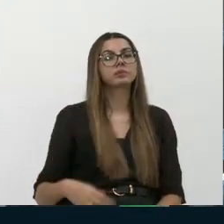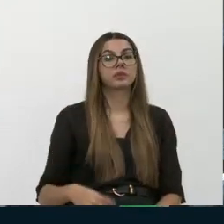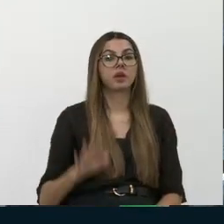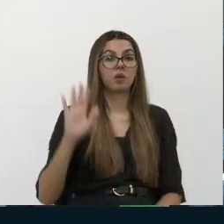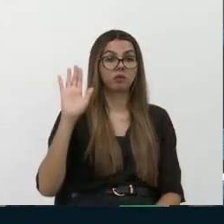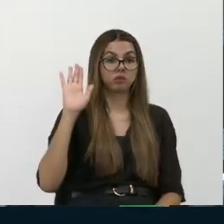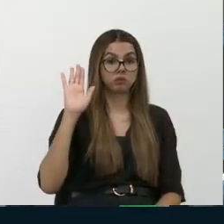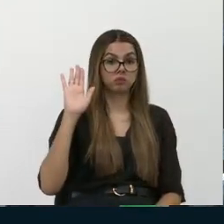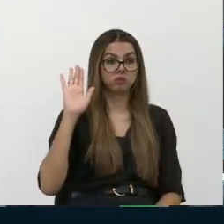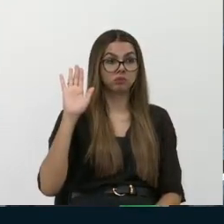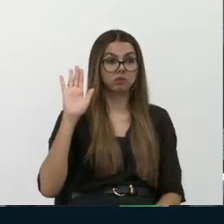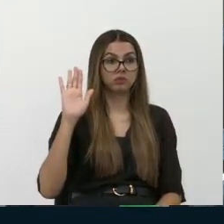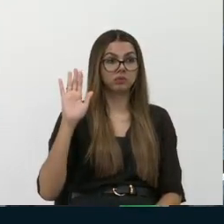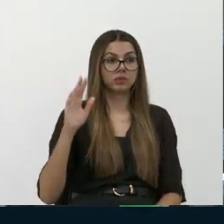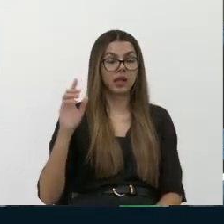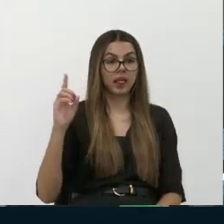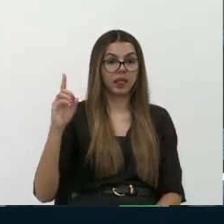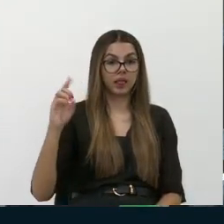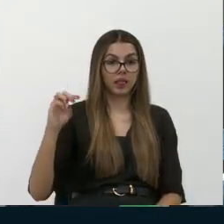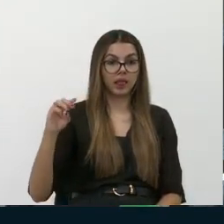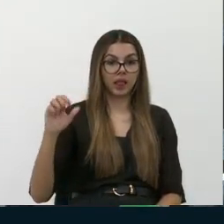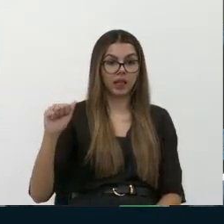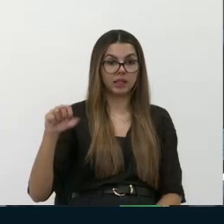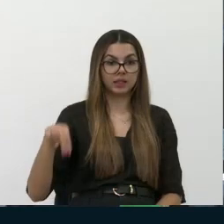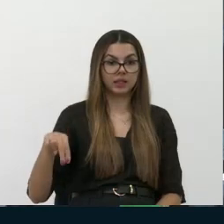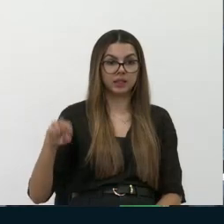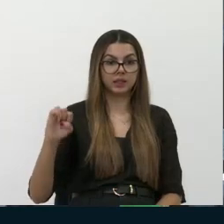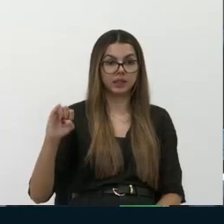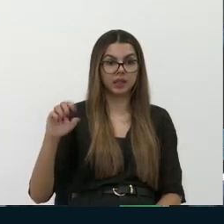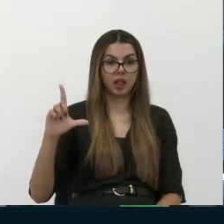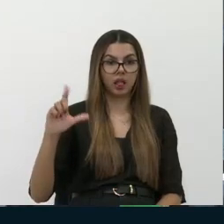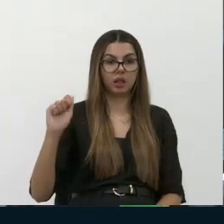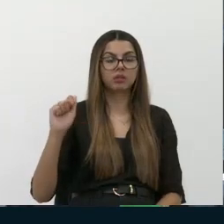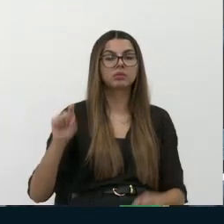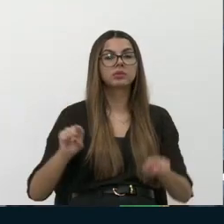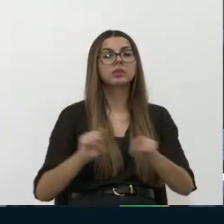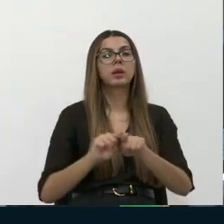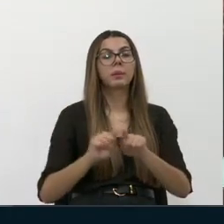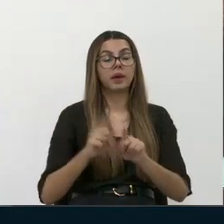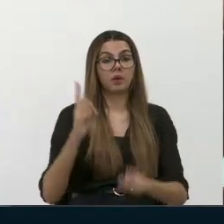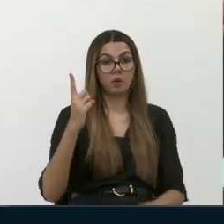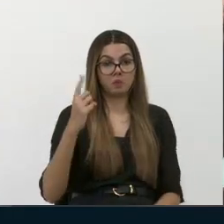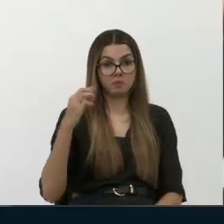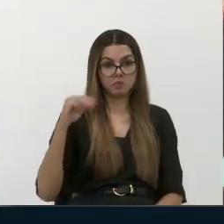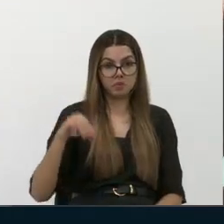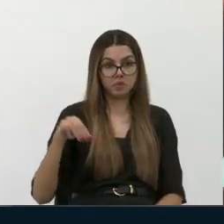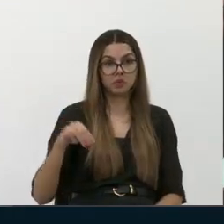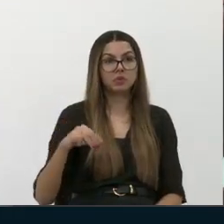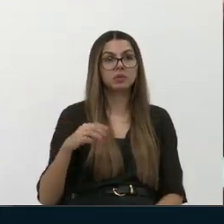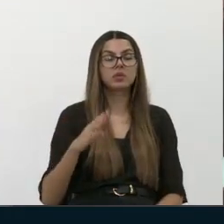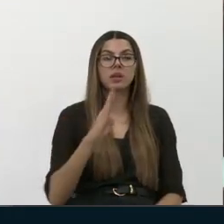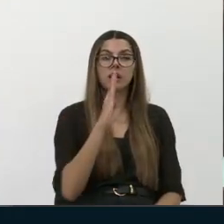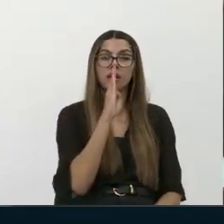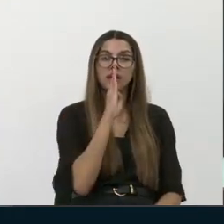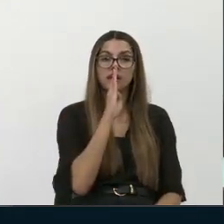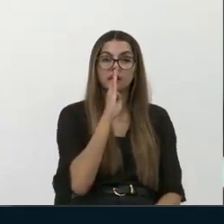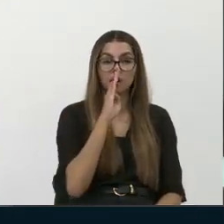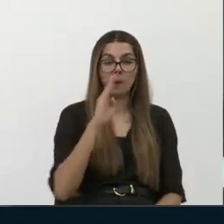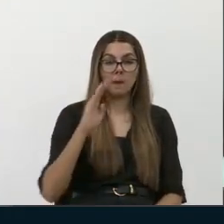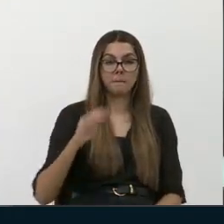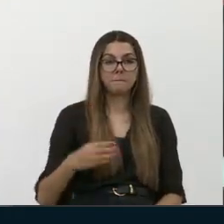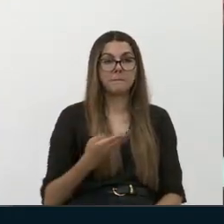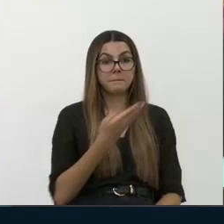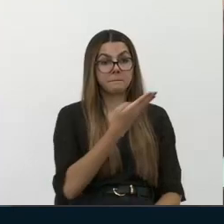ordem. Danilo Gomes. Também gostaria de pedir um minuto de silêncio para o nosso amigo Pereira, que faleceu